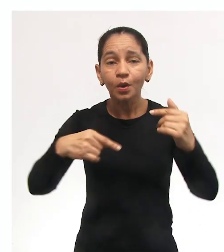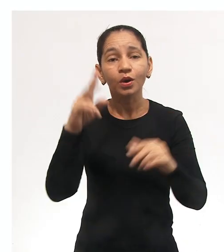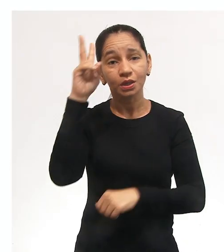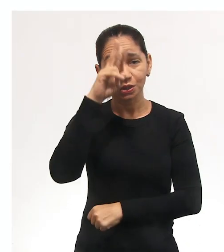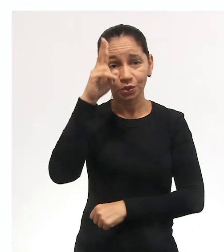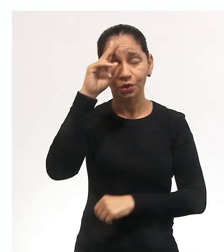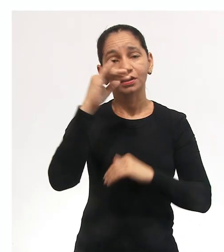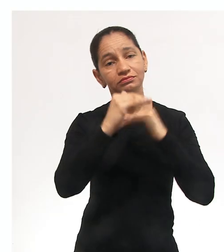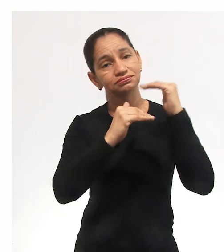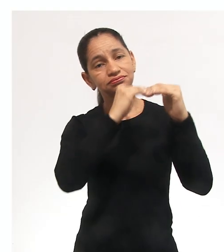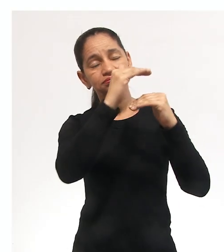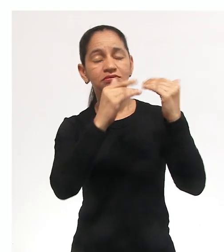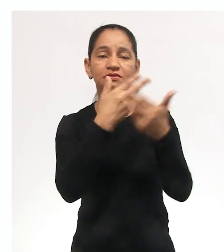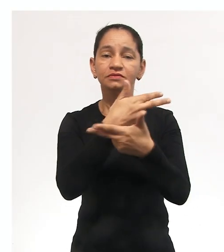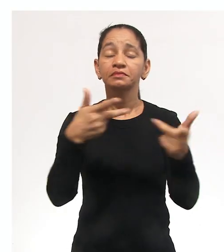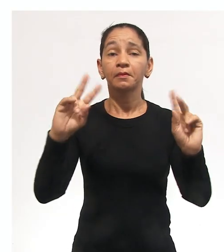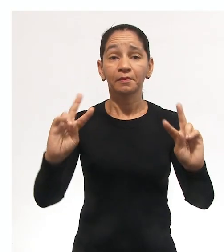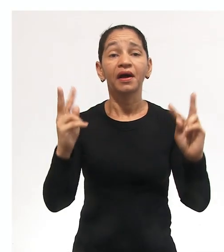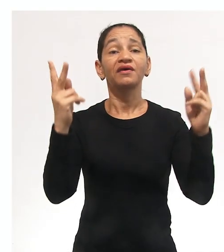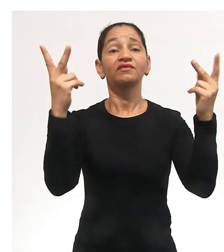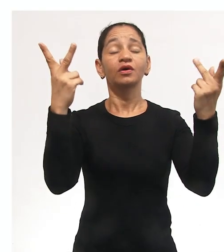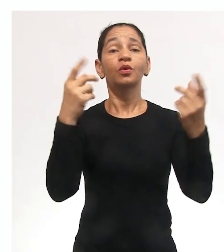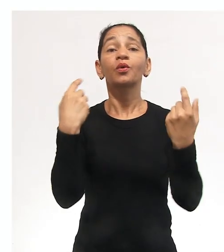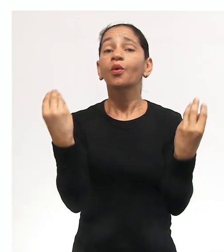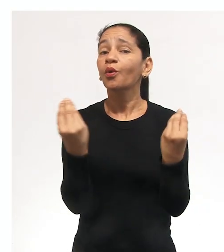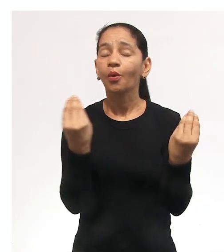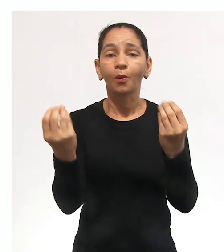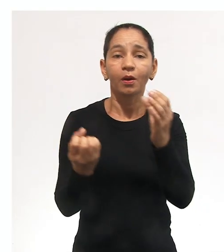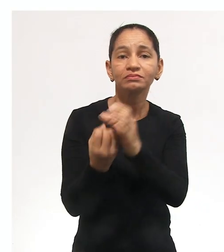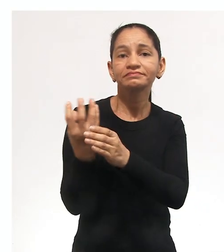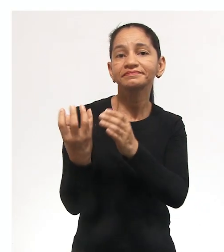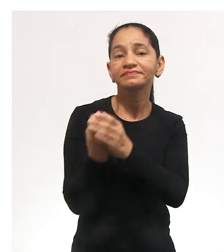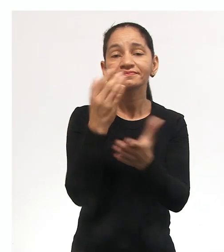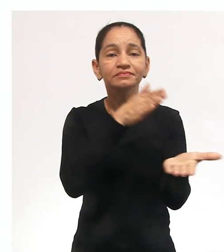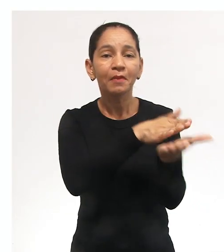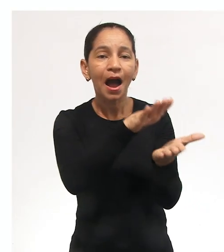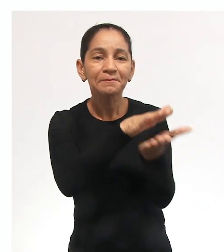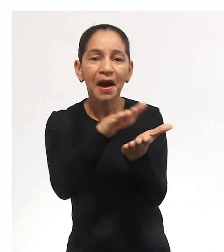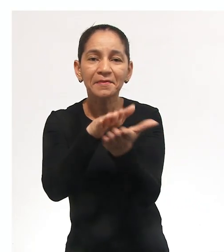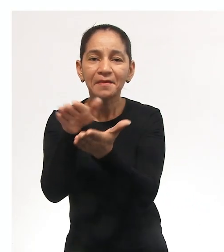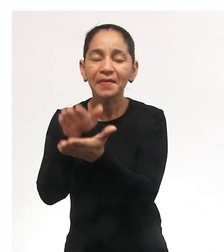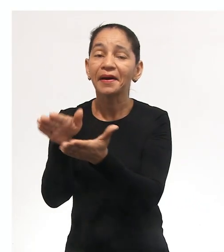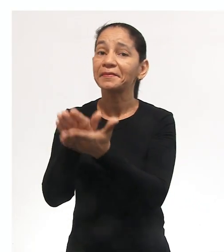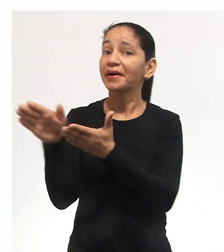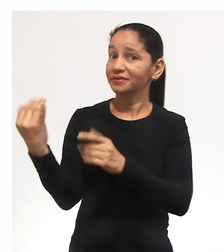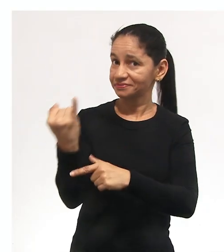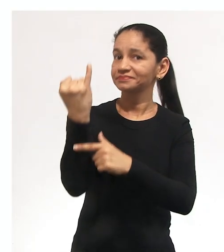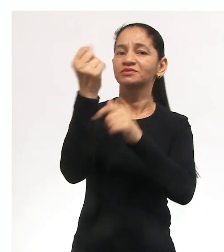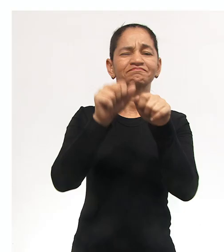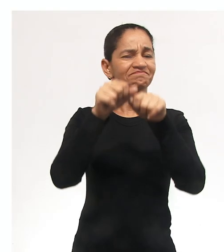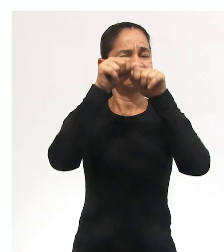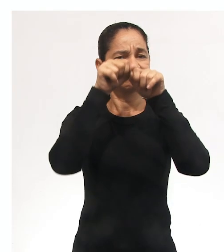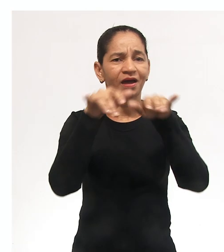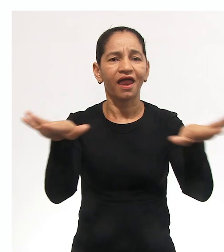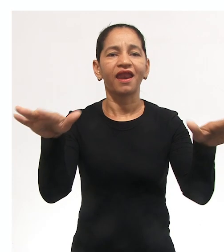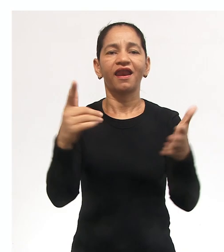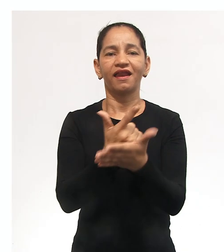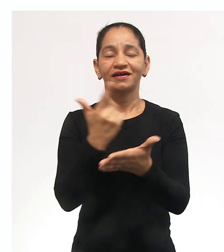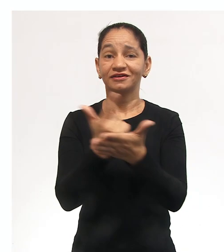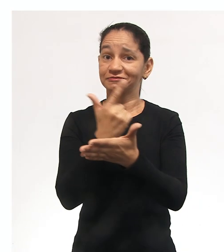alfabetização começa a ser mais valorizada com a invenção da imprensa, em que houve a disseminação de